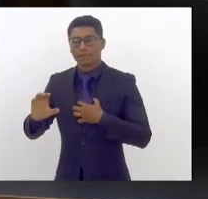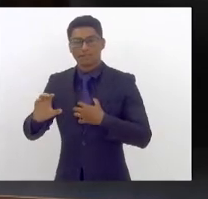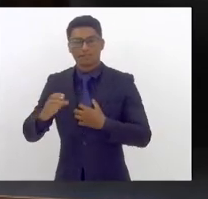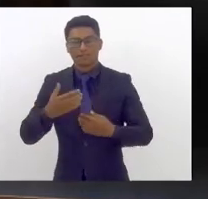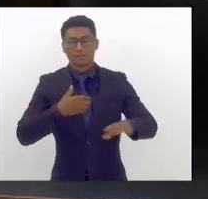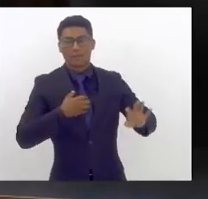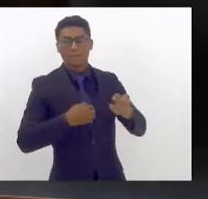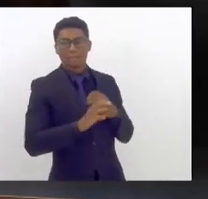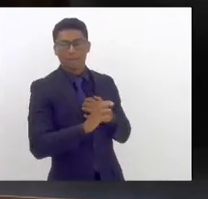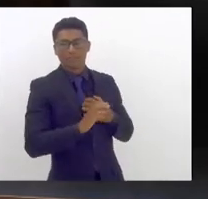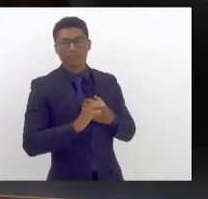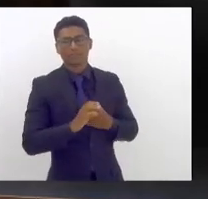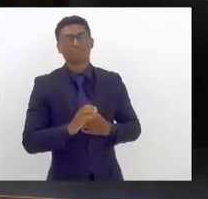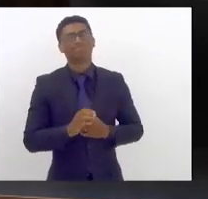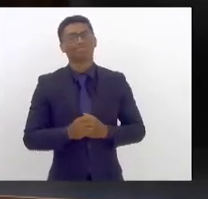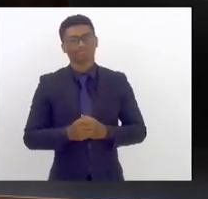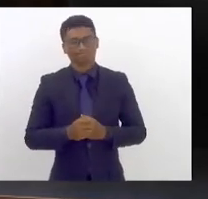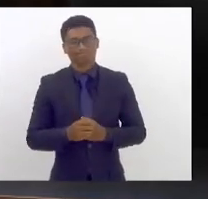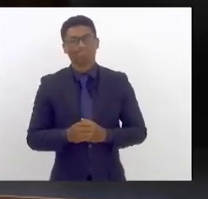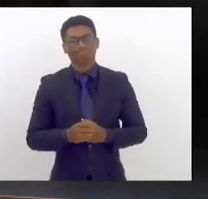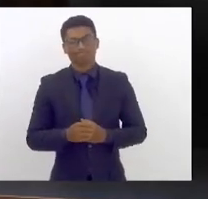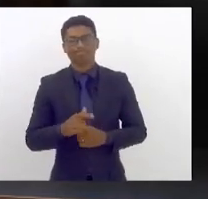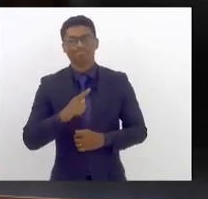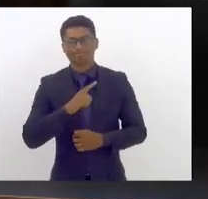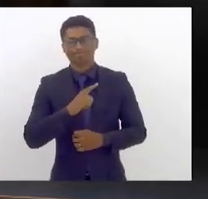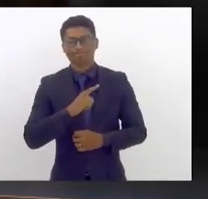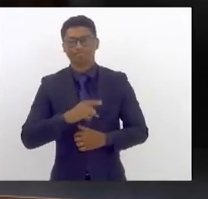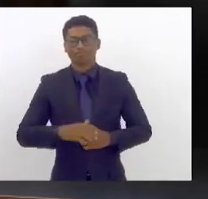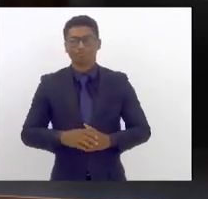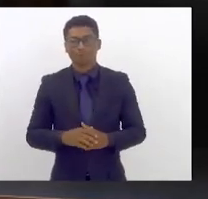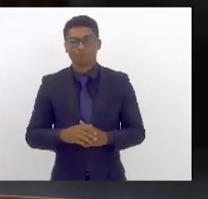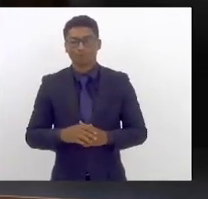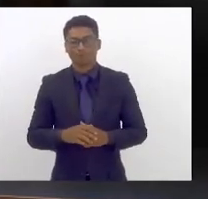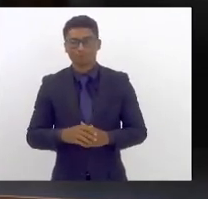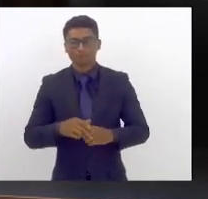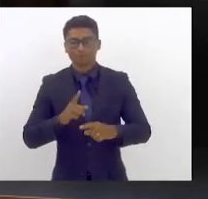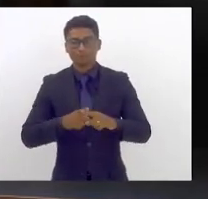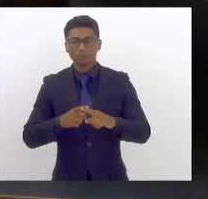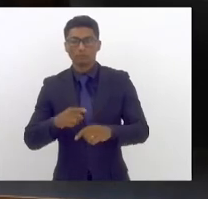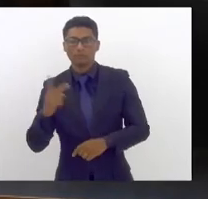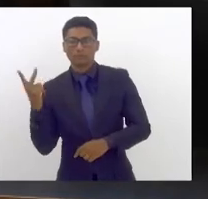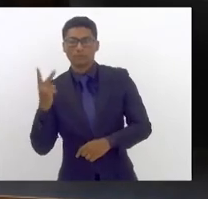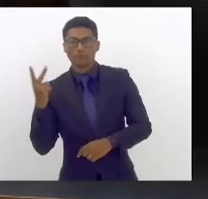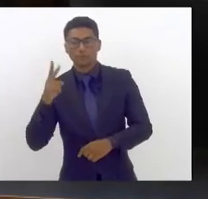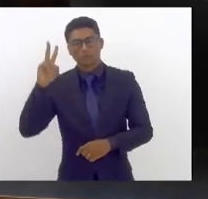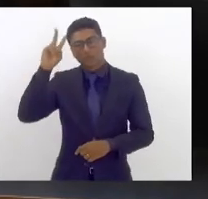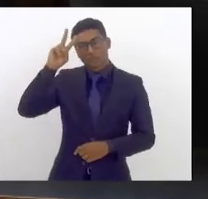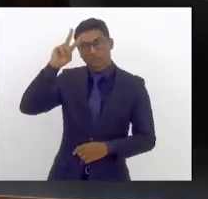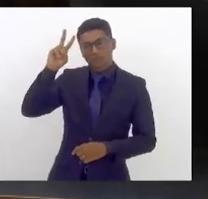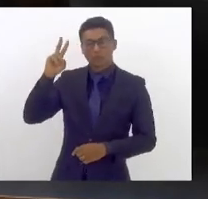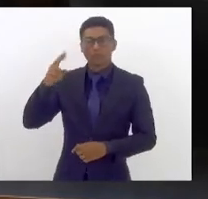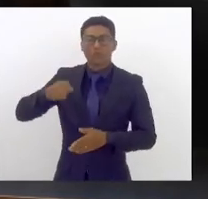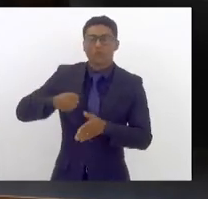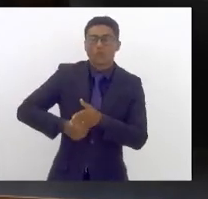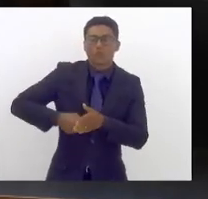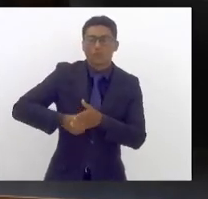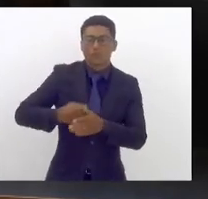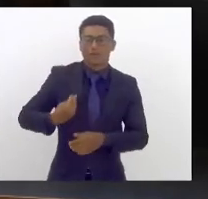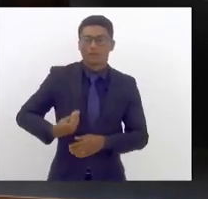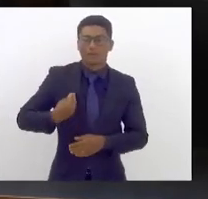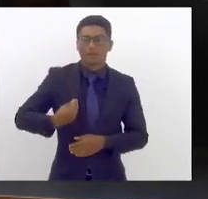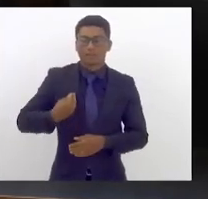muito presente ali por conta dos nossos históricos de luta de vida a gente